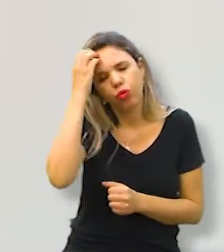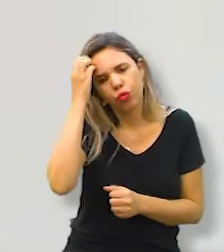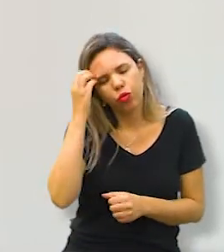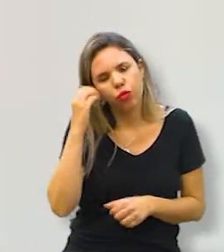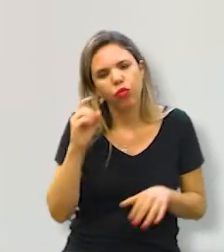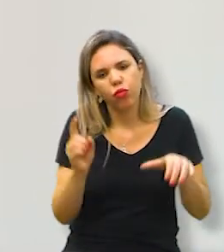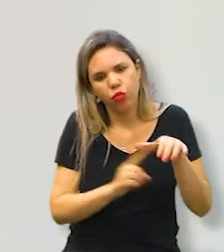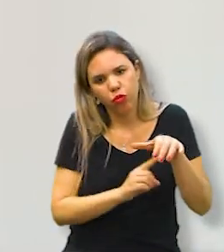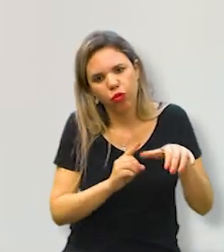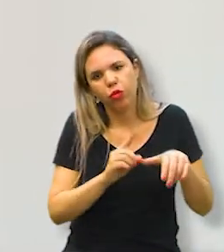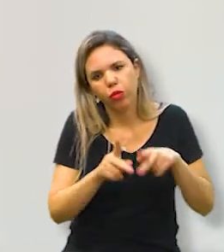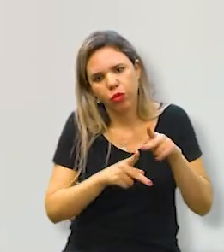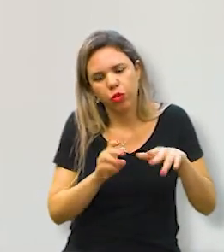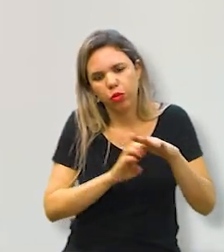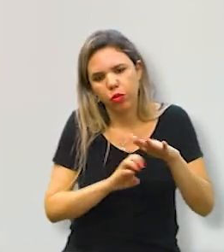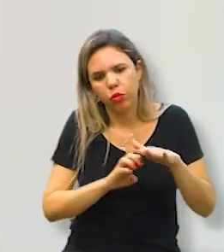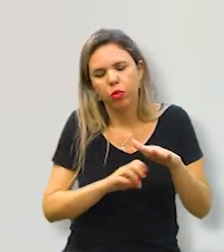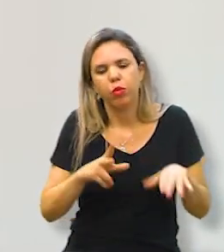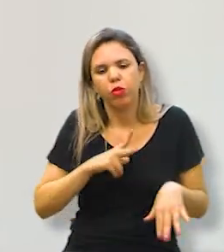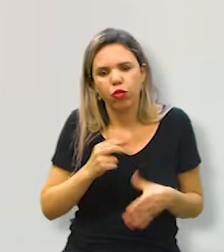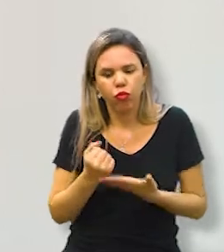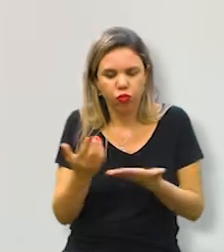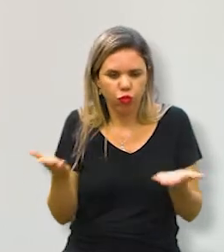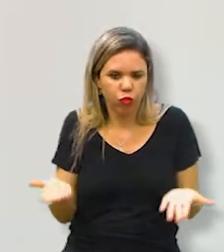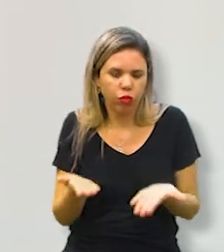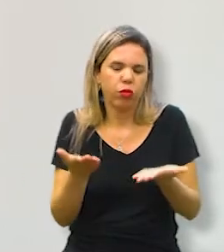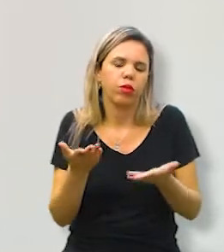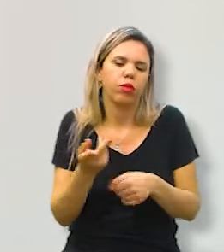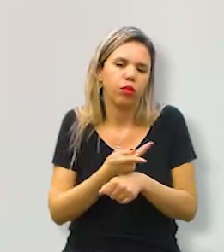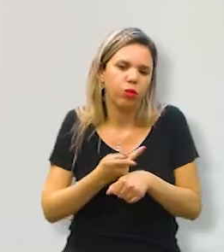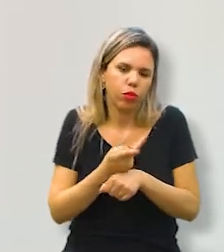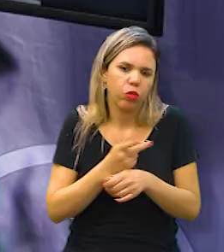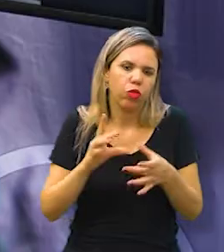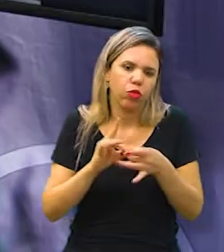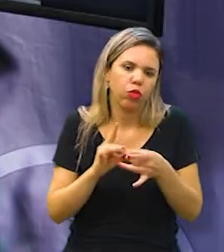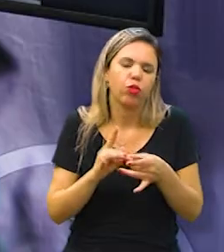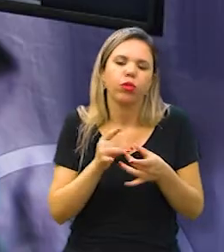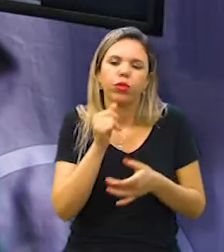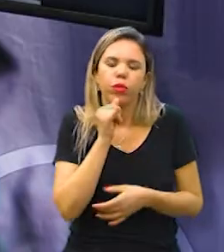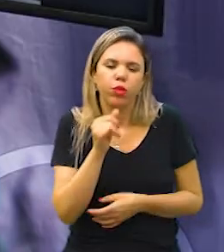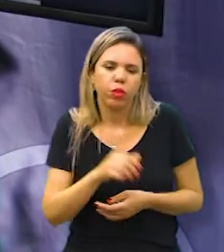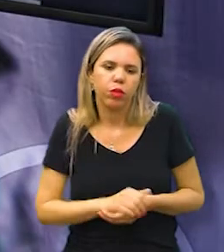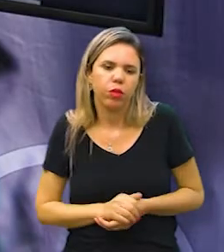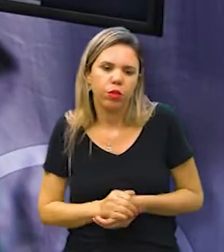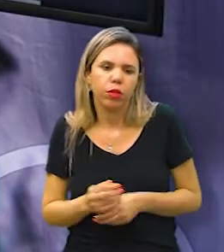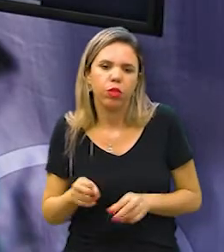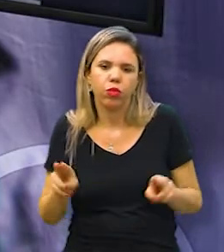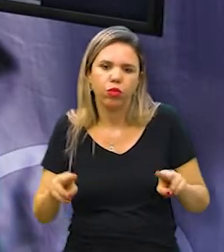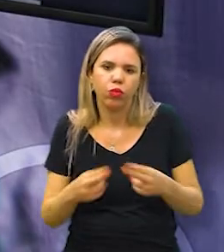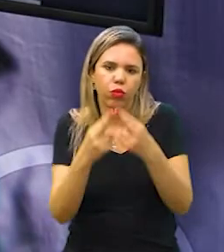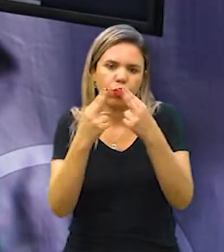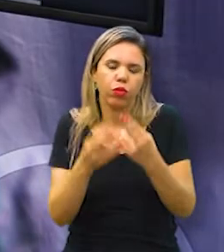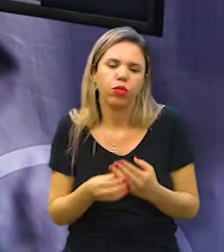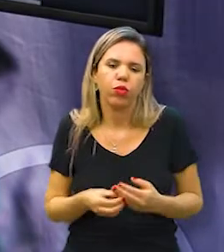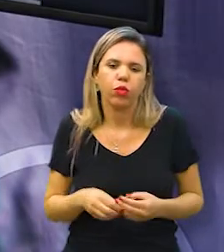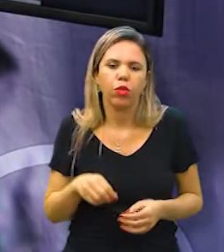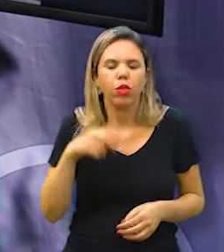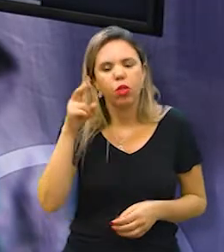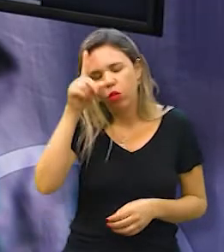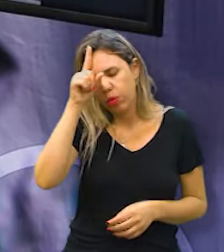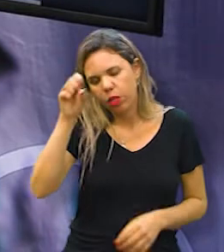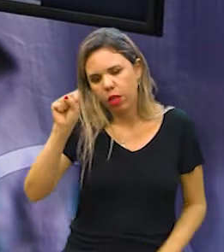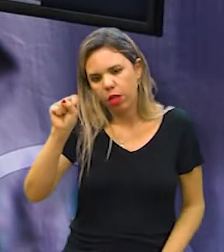clientes particulares que têm procurado e os convênios, como a Unimed, o